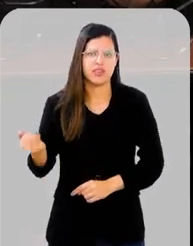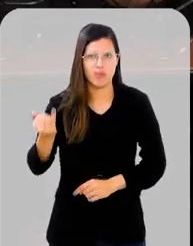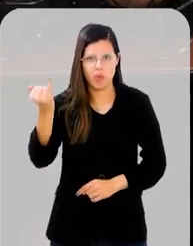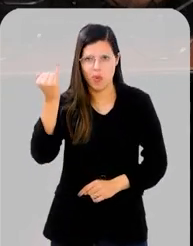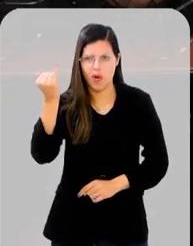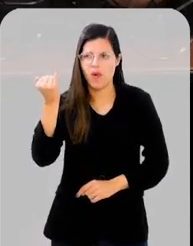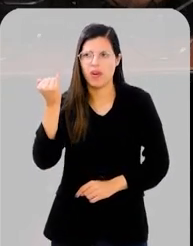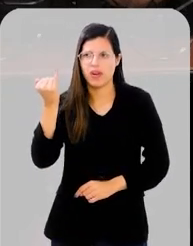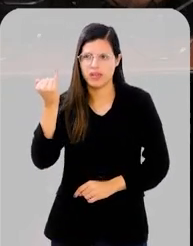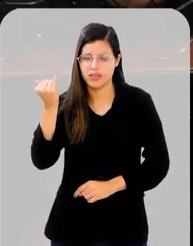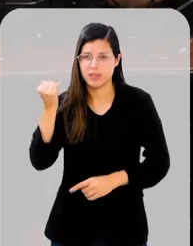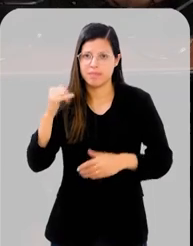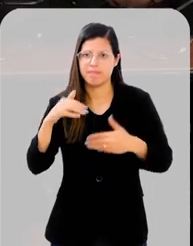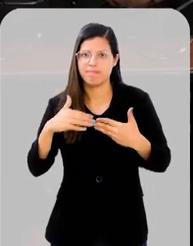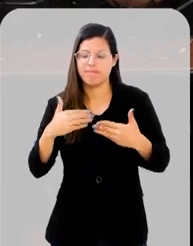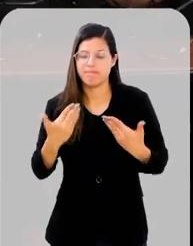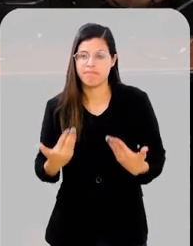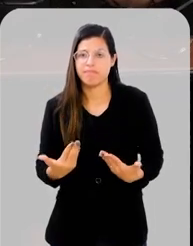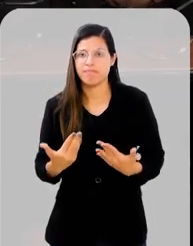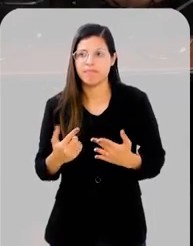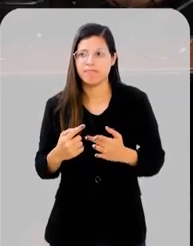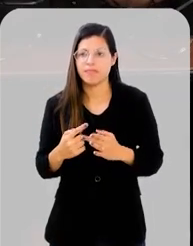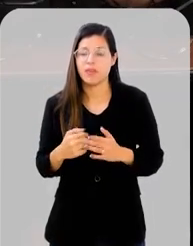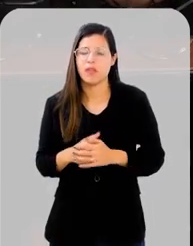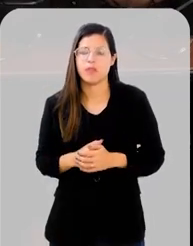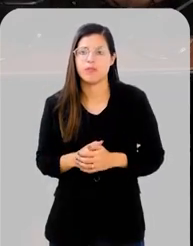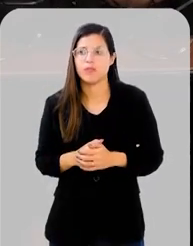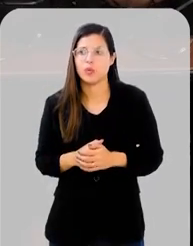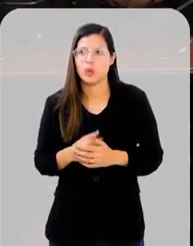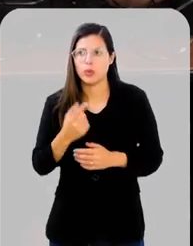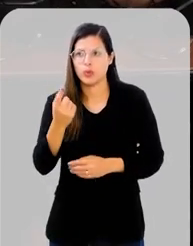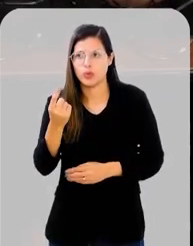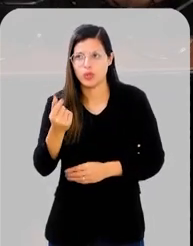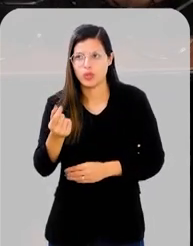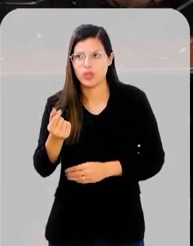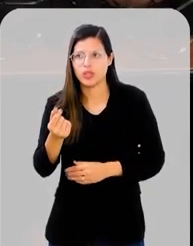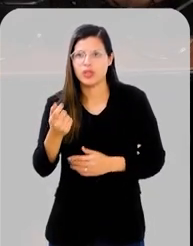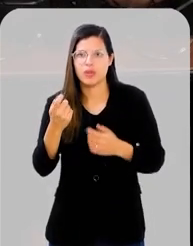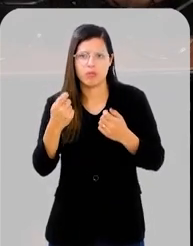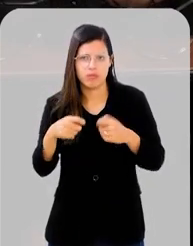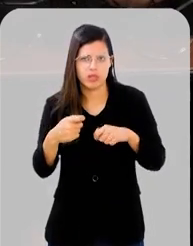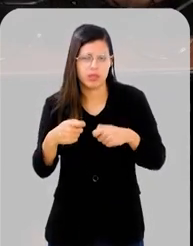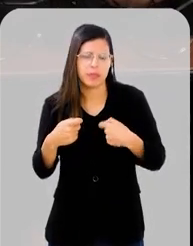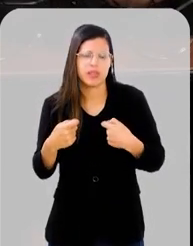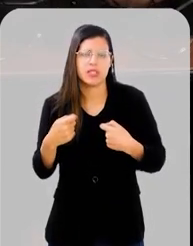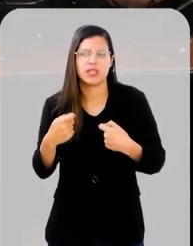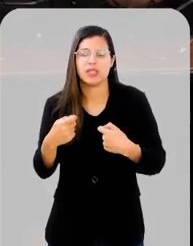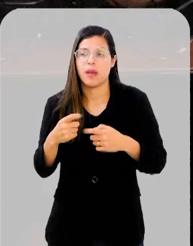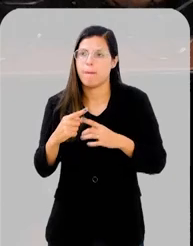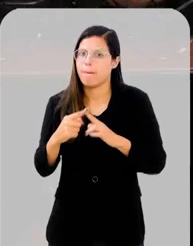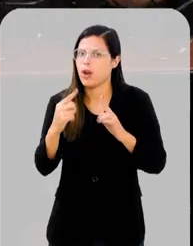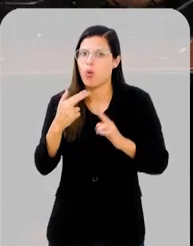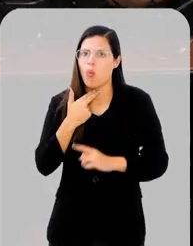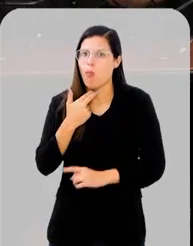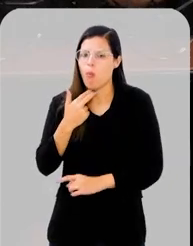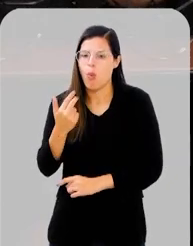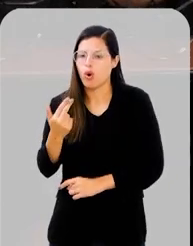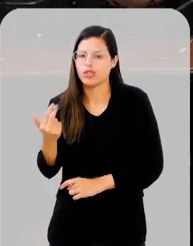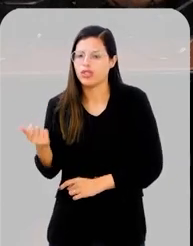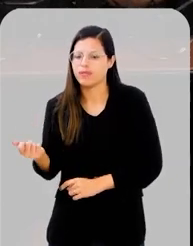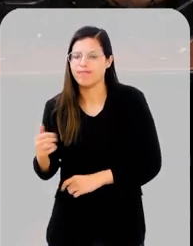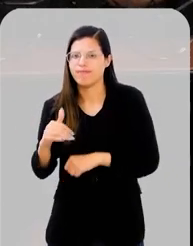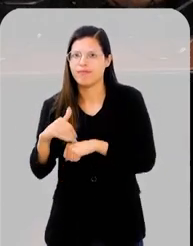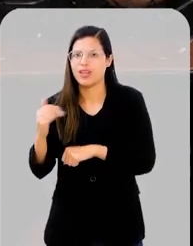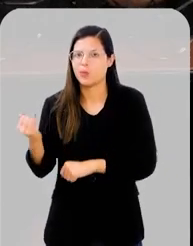importam muito então por mais que o dinheiro tenha que contar ele não pode